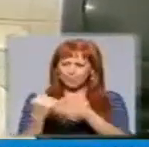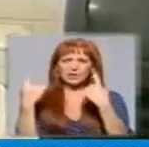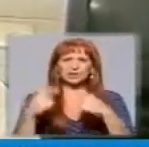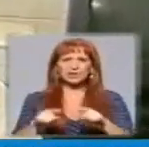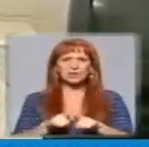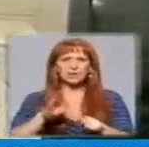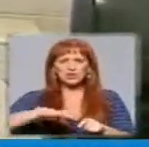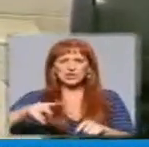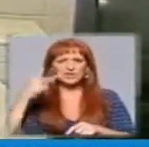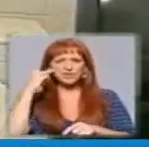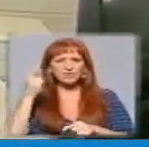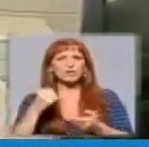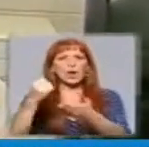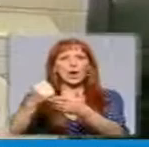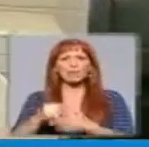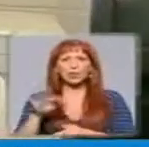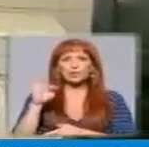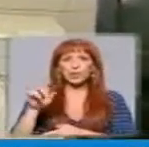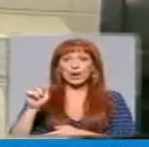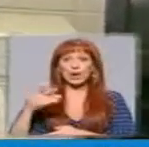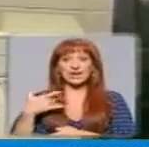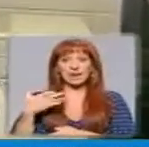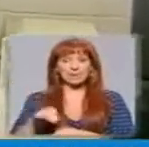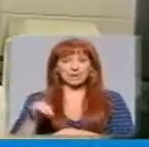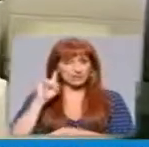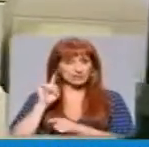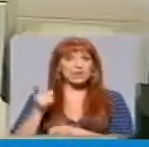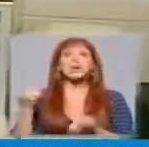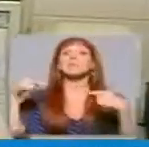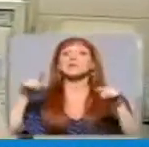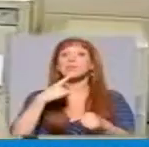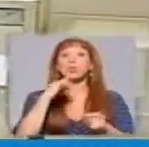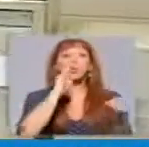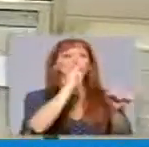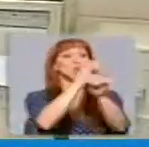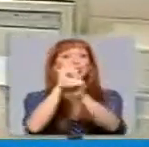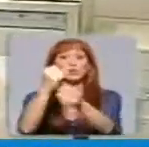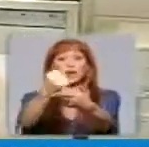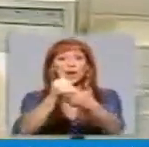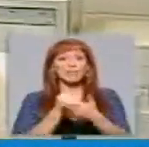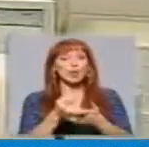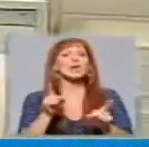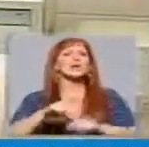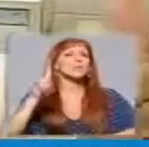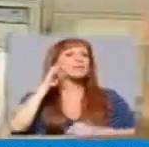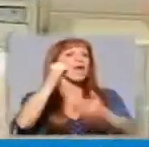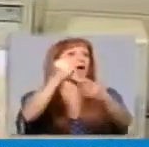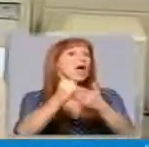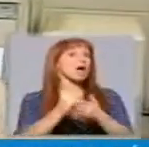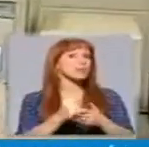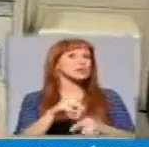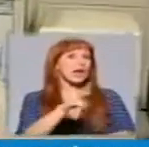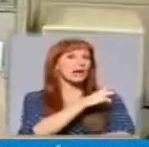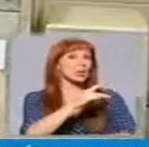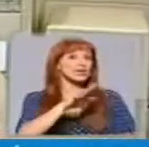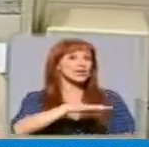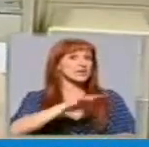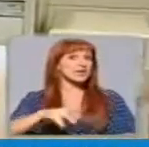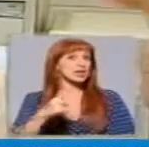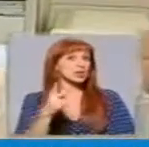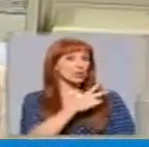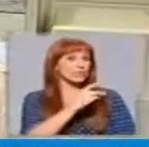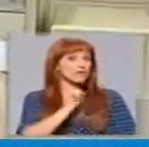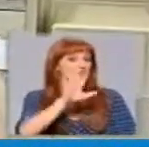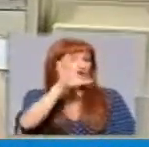do ciência viva temos o apoio da fundação EDP essencialmente Mas também muitas outras temos essencialmente um apoio da Faculdade de Ciências da Universidade